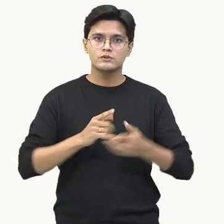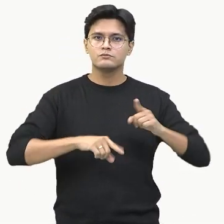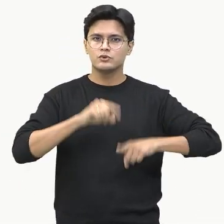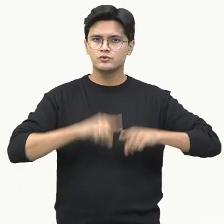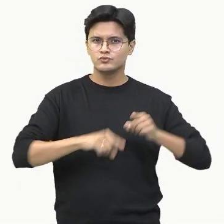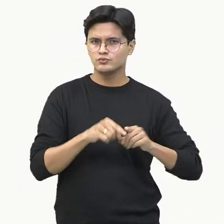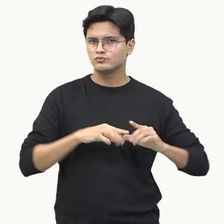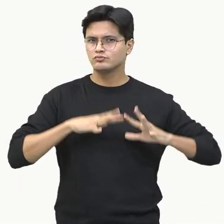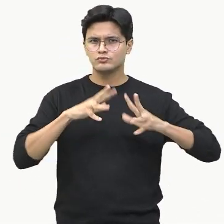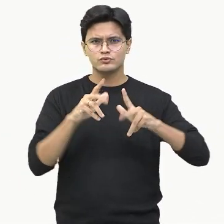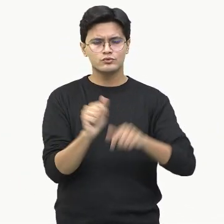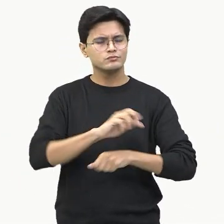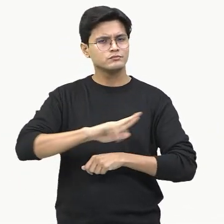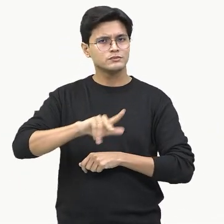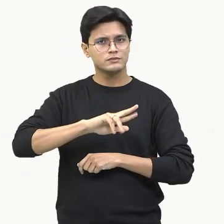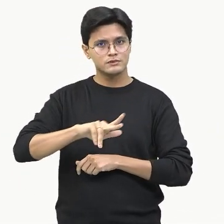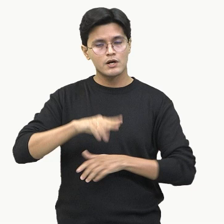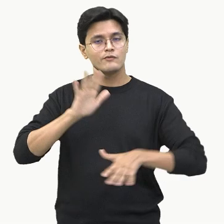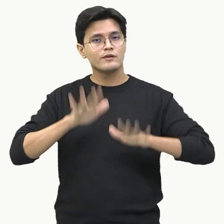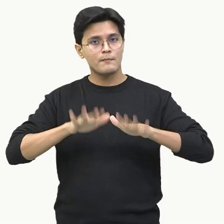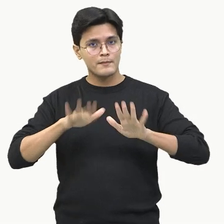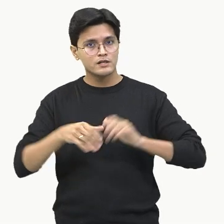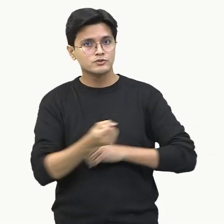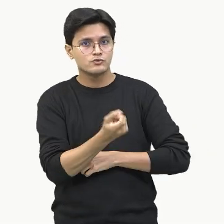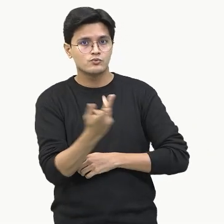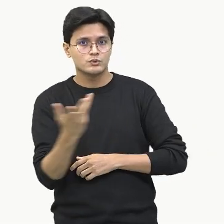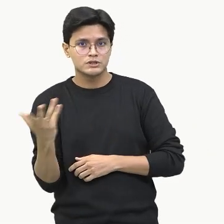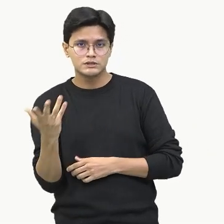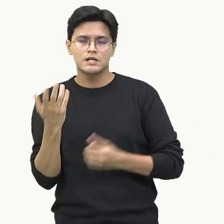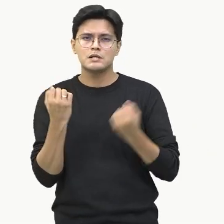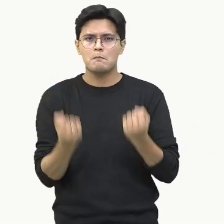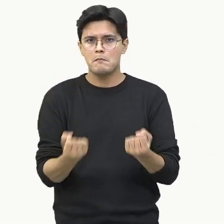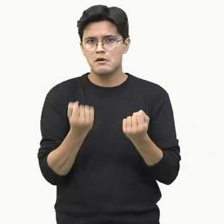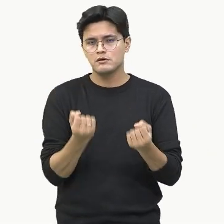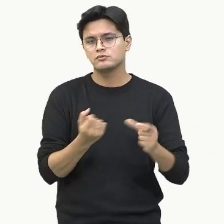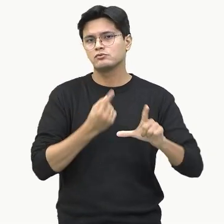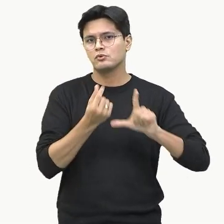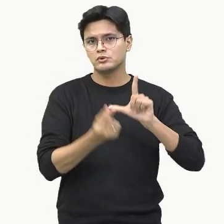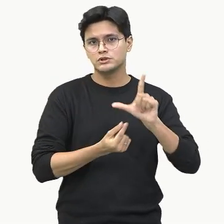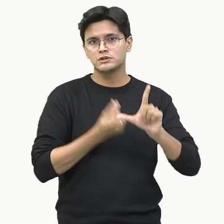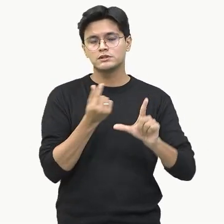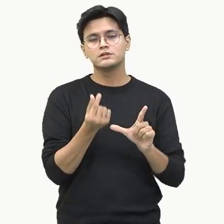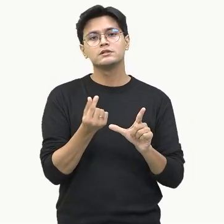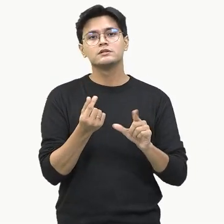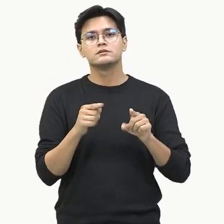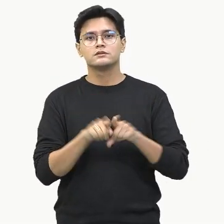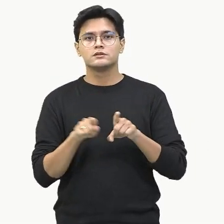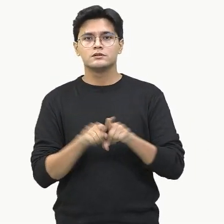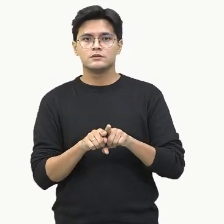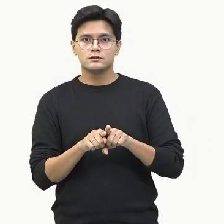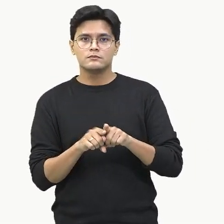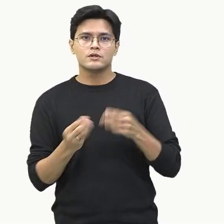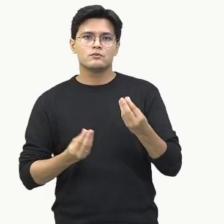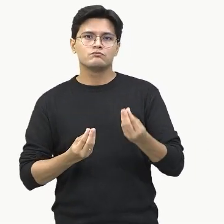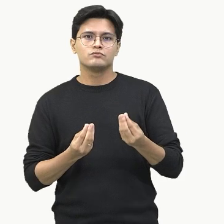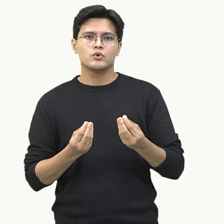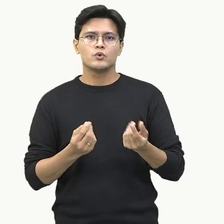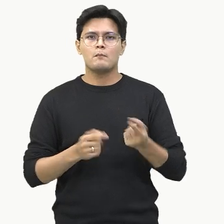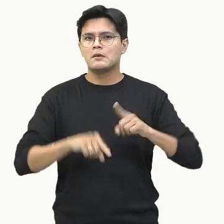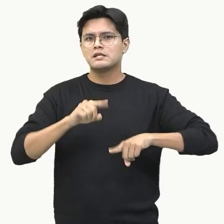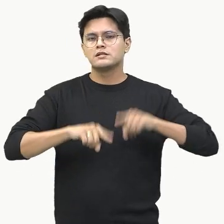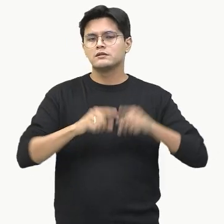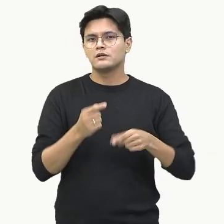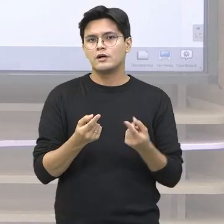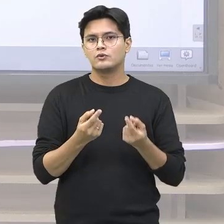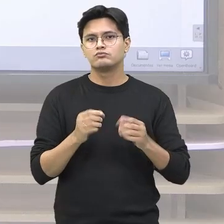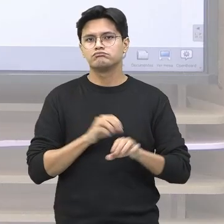depende também eh da quantidade do peso da logística eh do que vai ser transportado né então